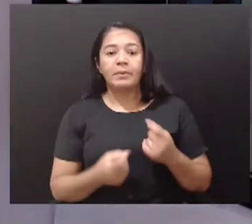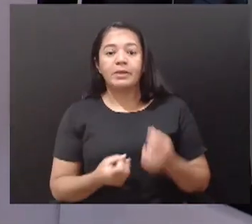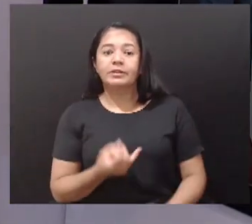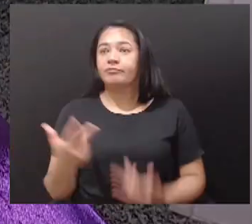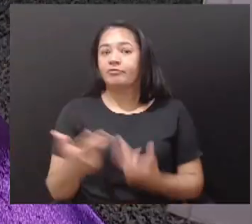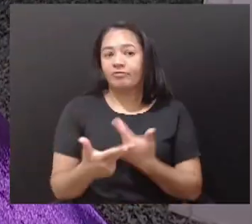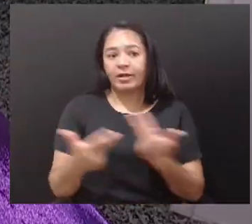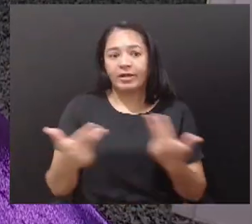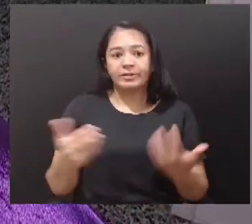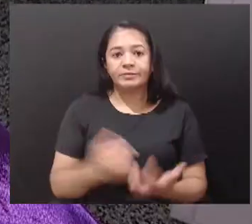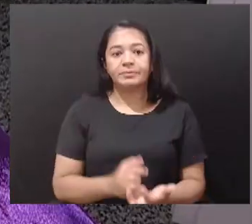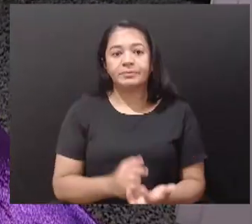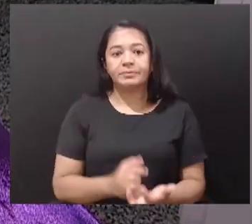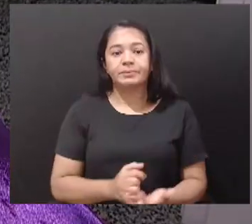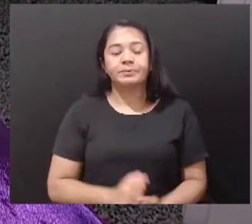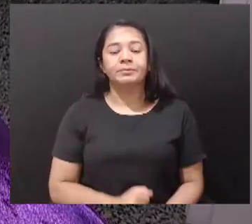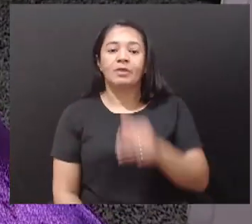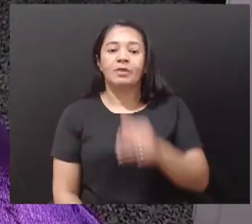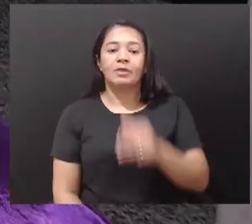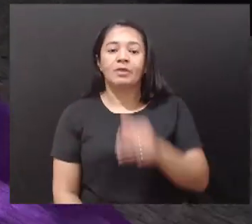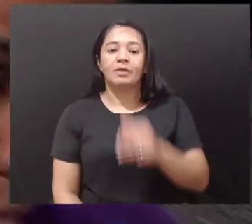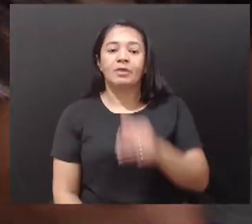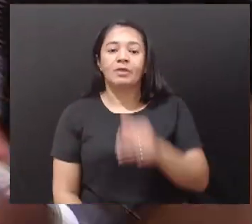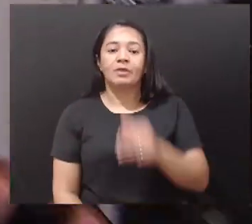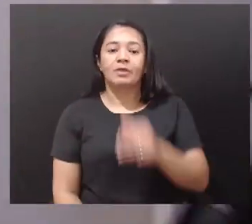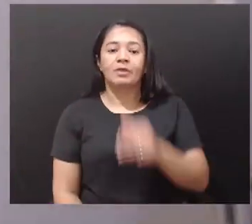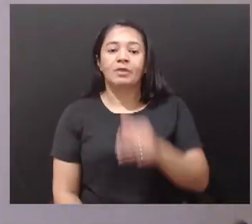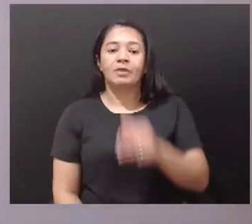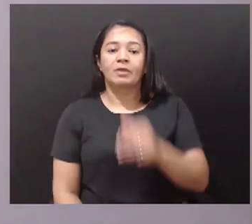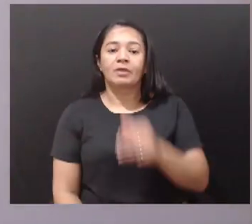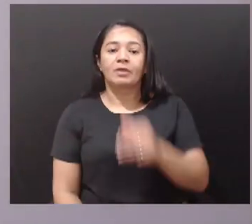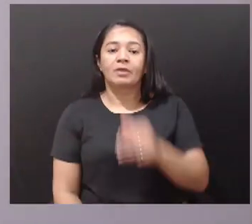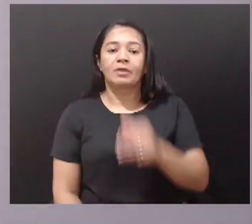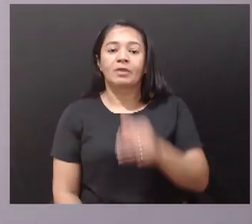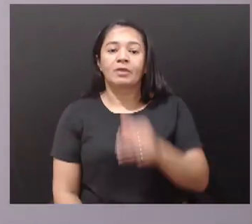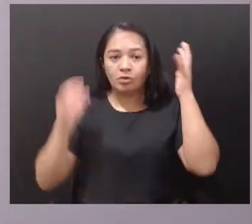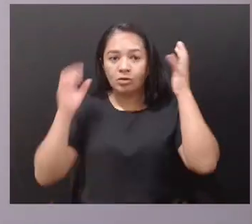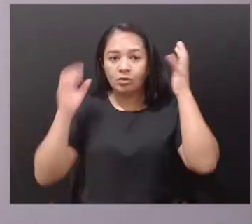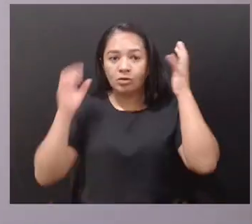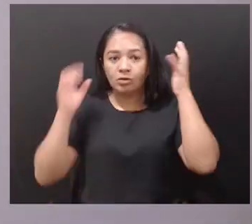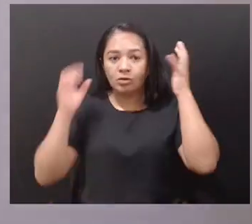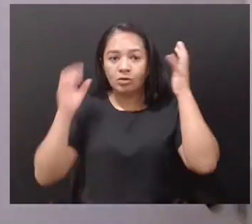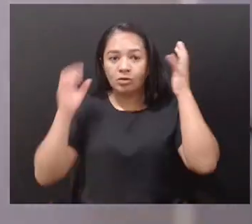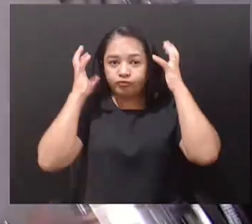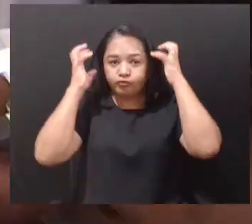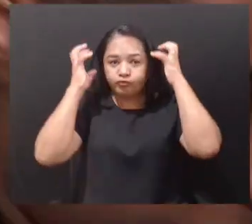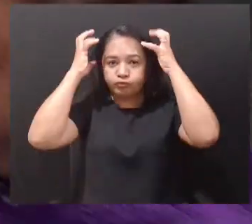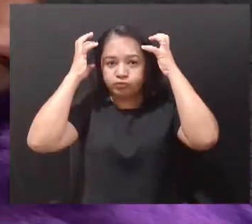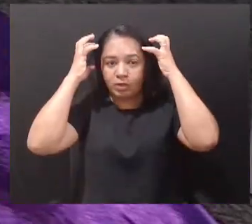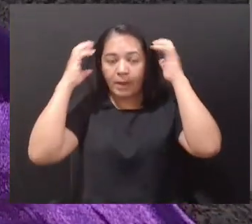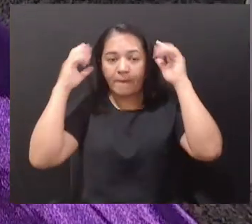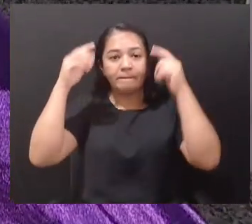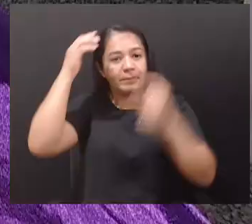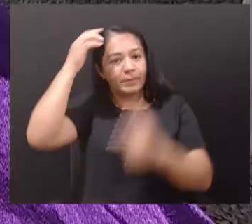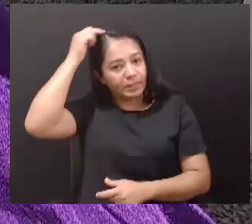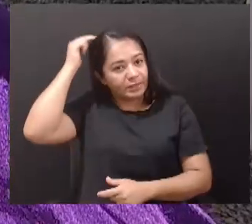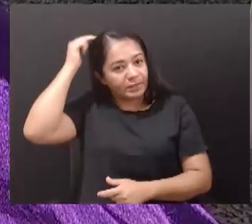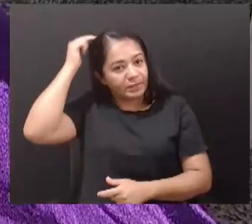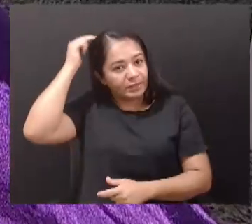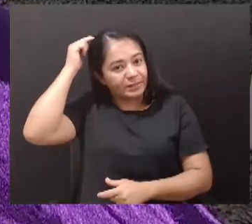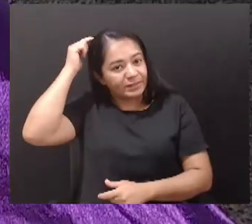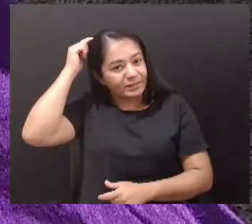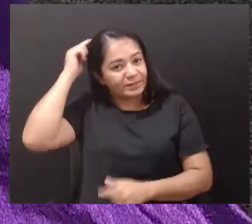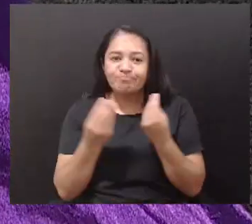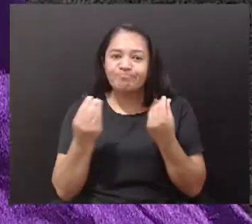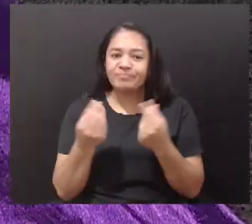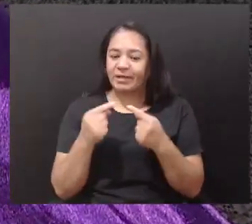uma situação, por exemplo, de uma pessoa que tem o cabelo muito crespo e de repente ela tem um couro cabeludo muito sensível. São duas coisas que não casam. Então, se eu posso